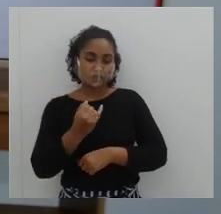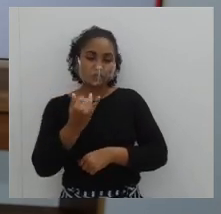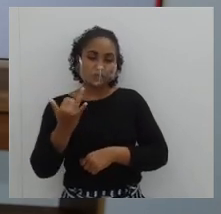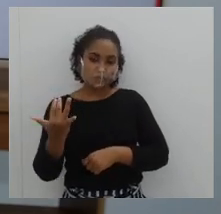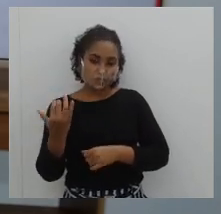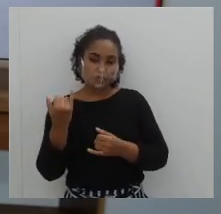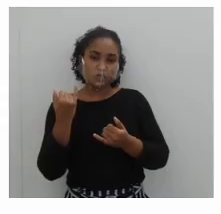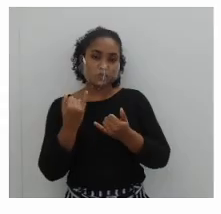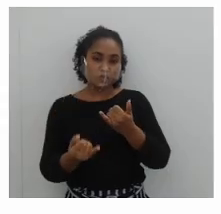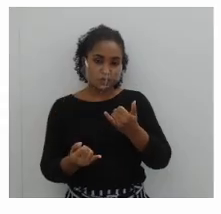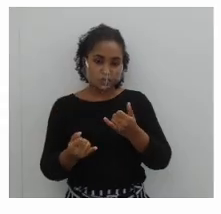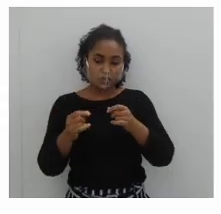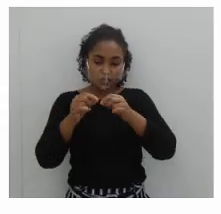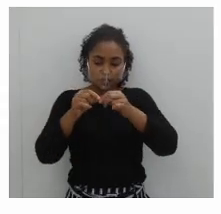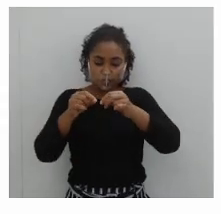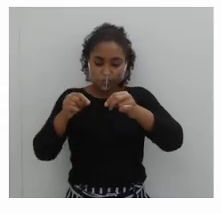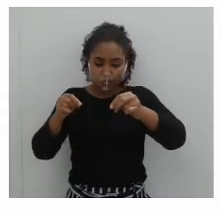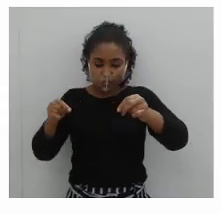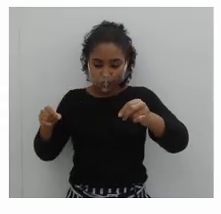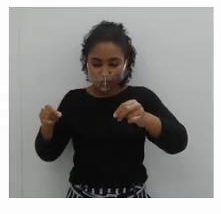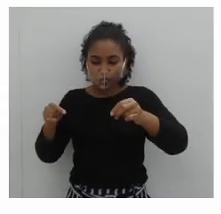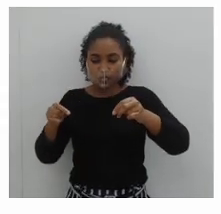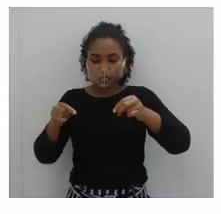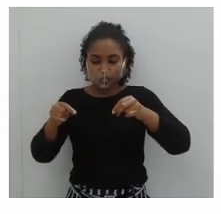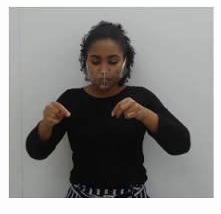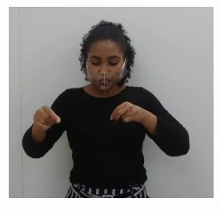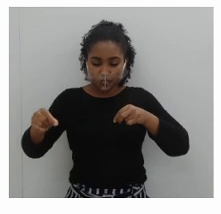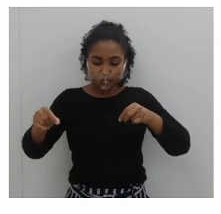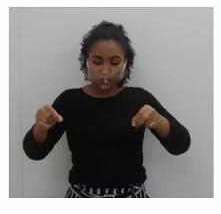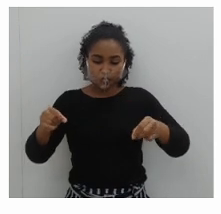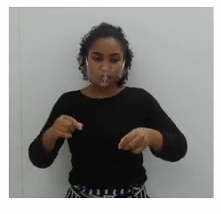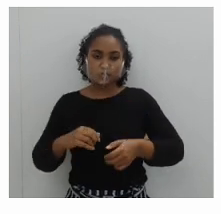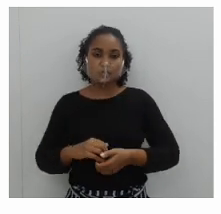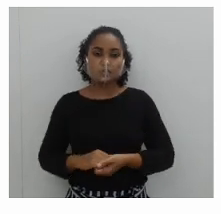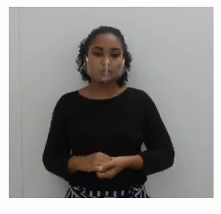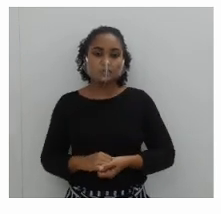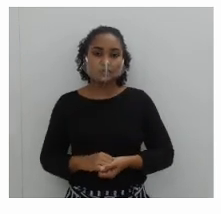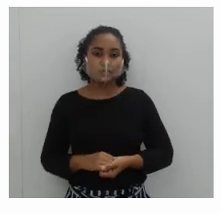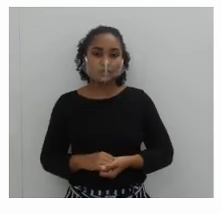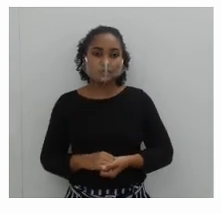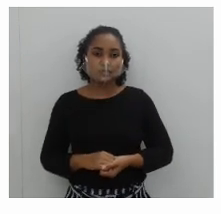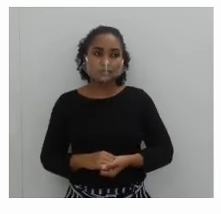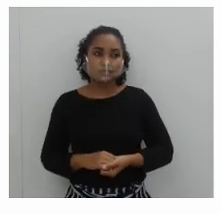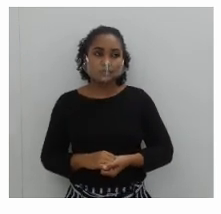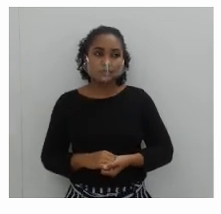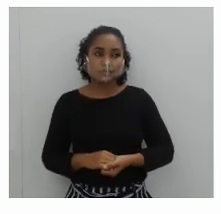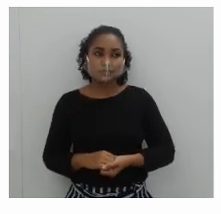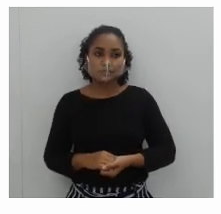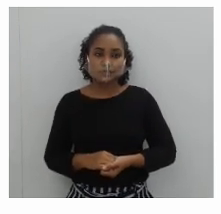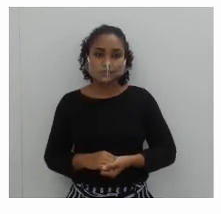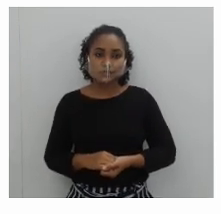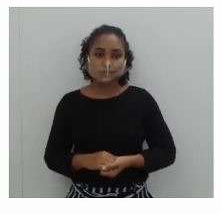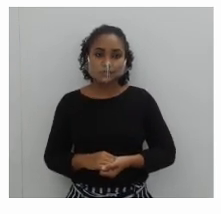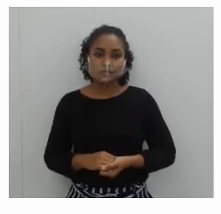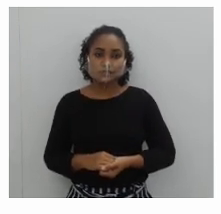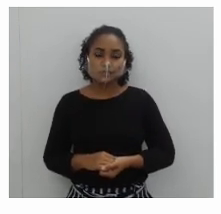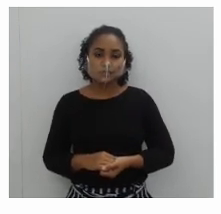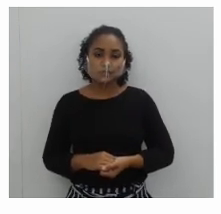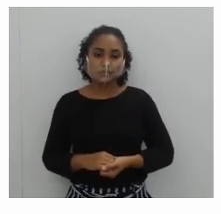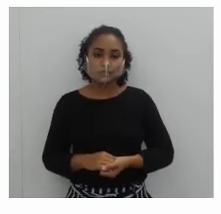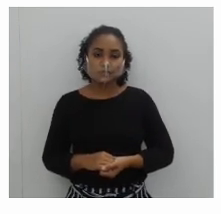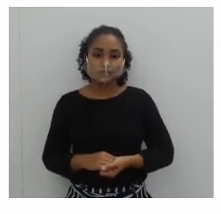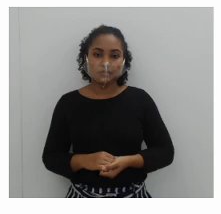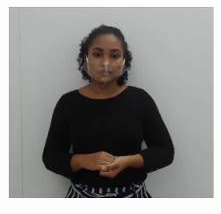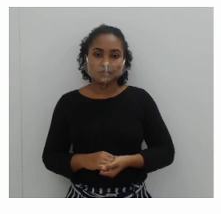arestas. Nos vértices partem o mesmo número de arestas. Esses são os poliedros de